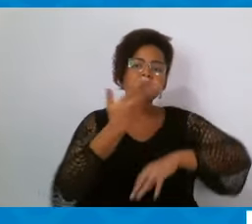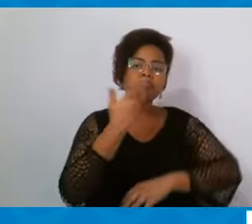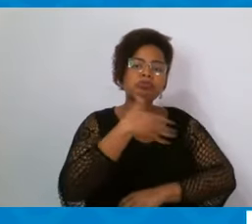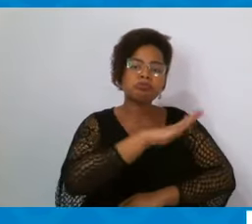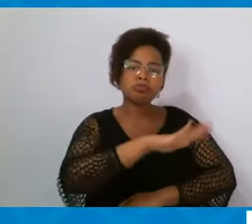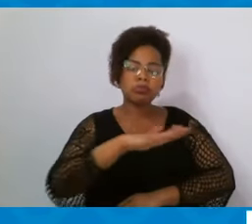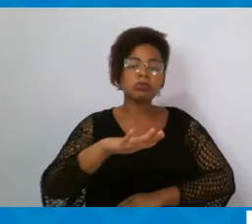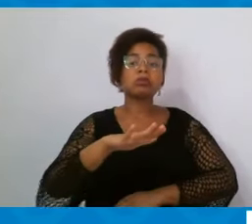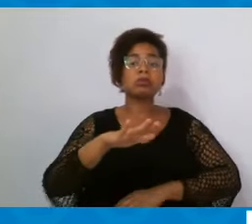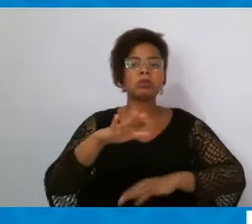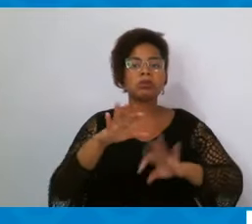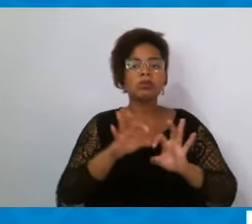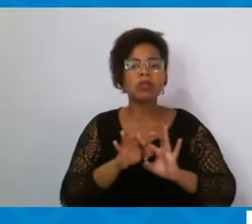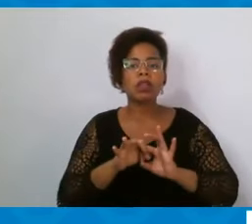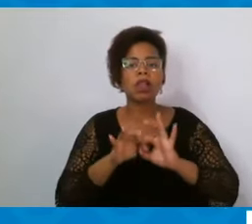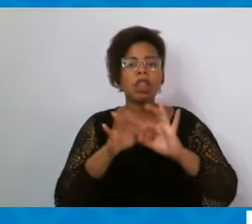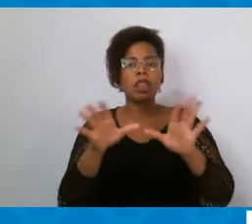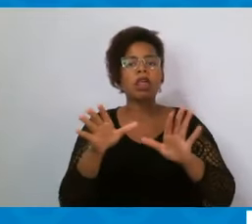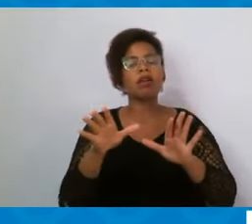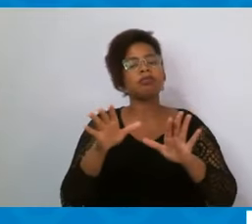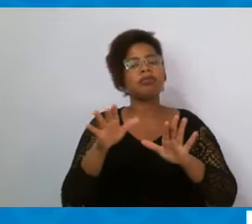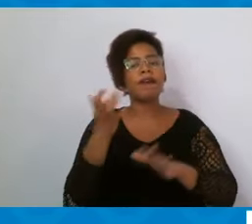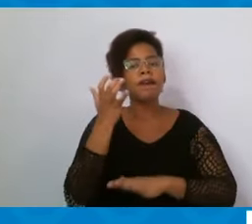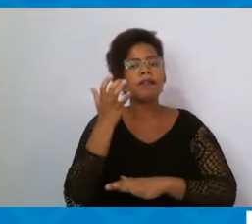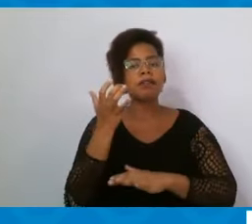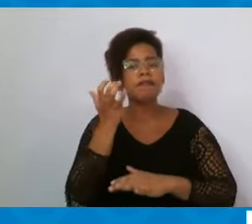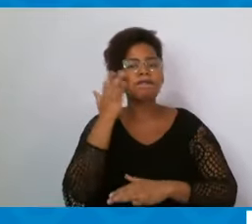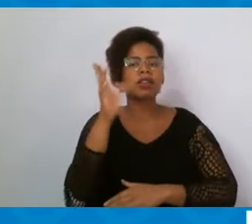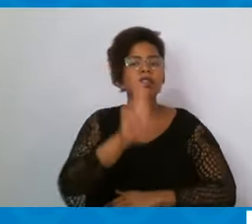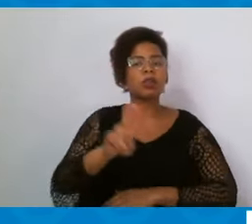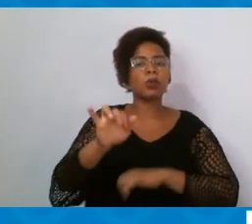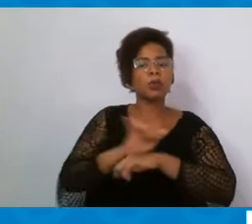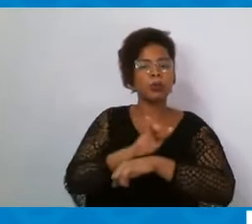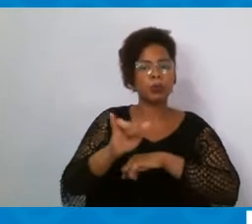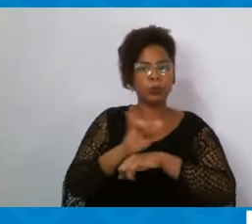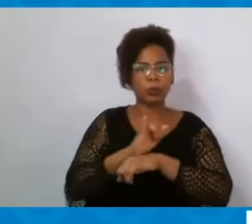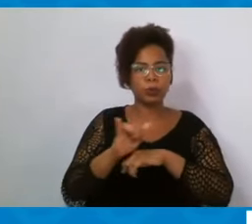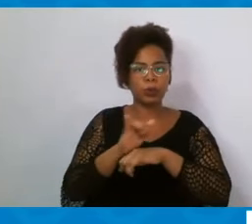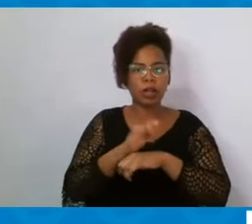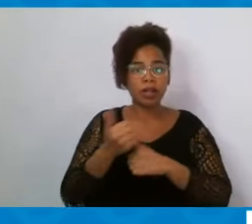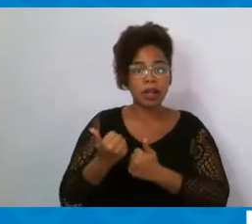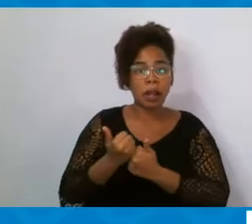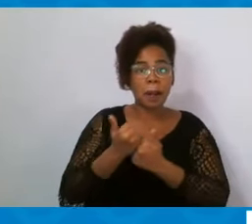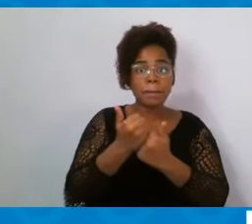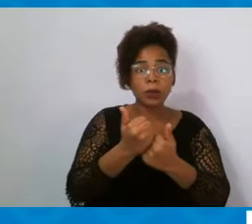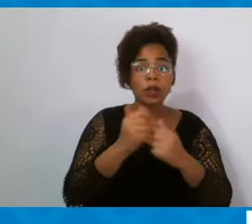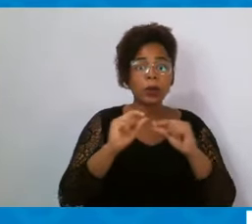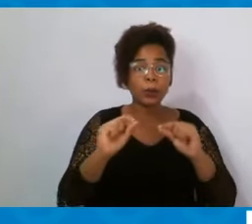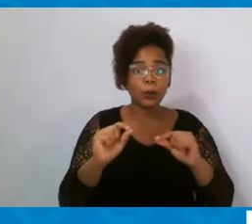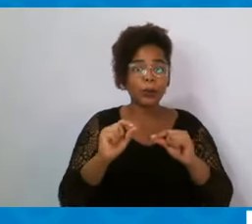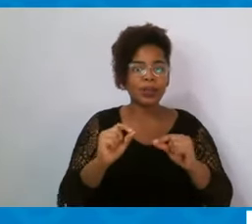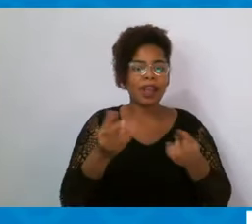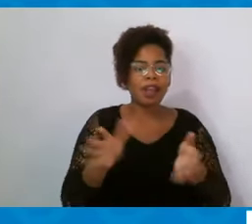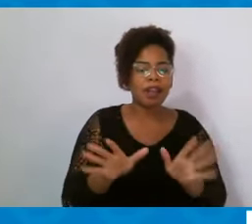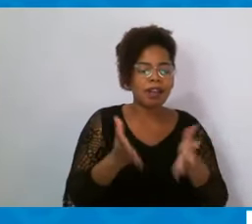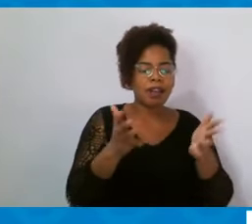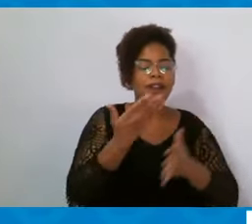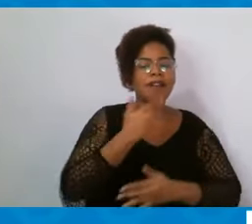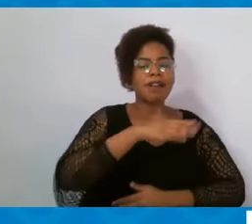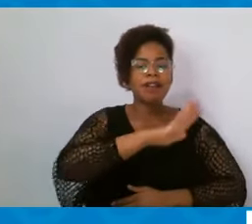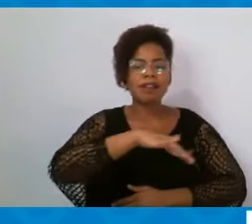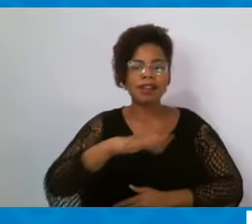apoiar justamente a criação de artefatos que dependem muito fortemente da imaginação das crianças e